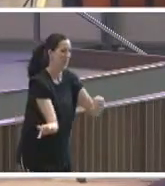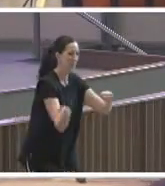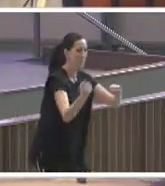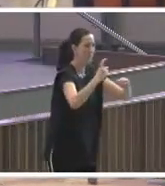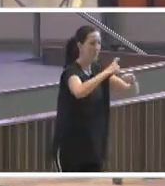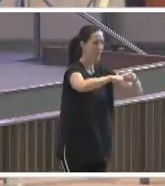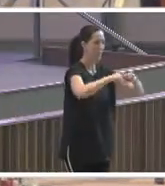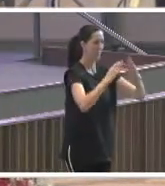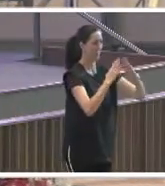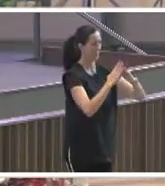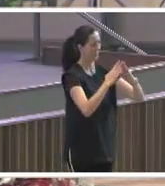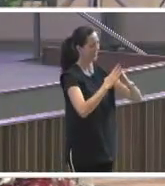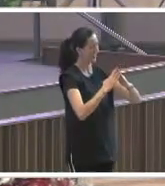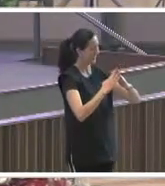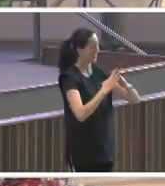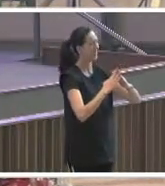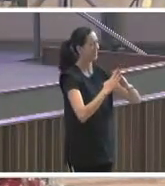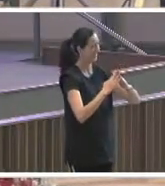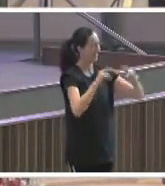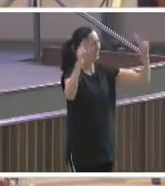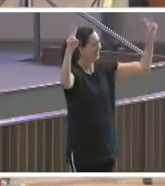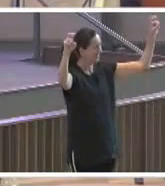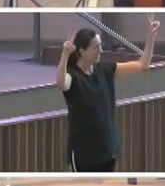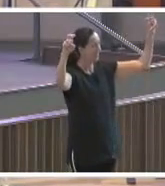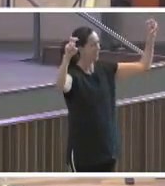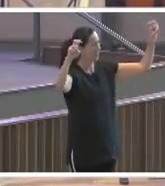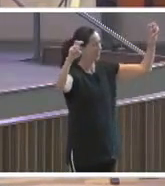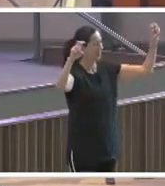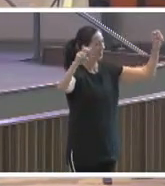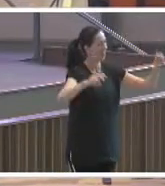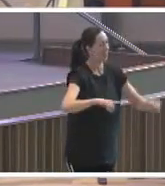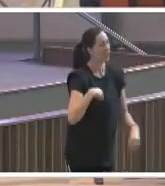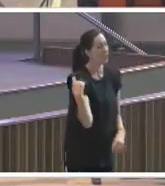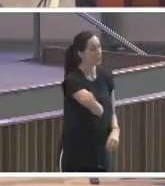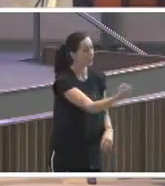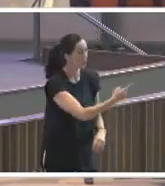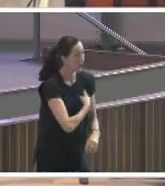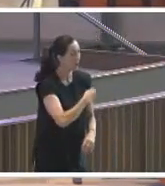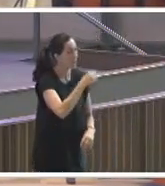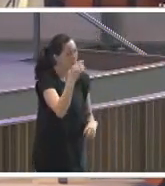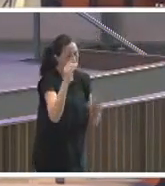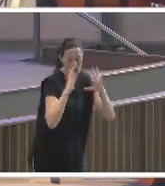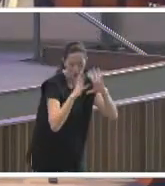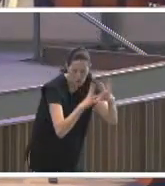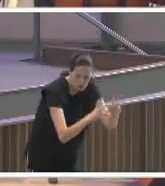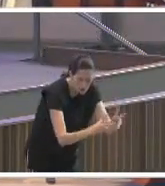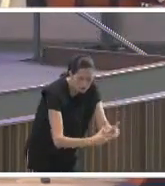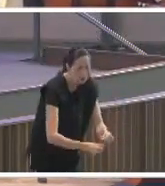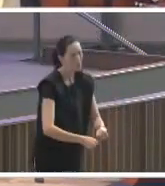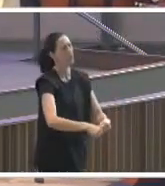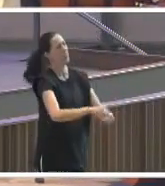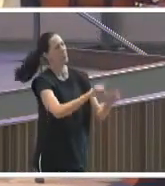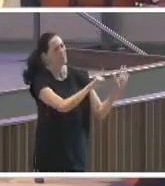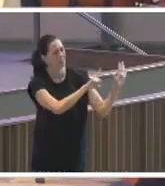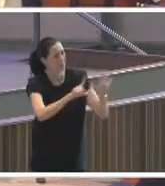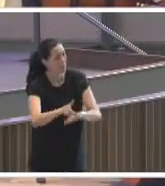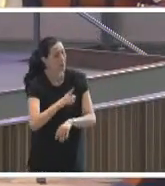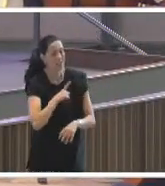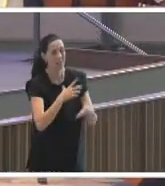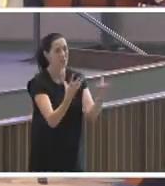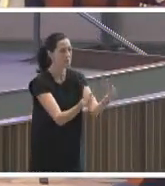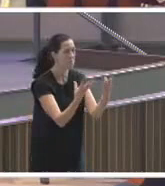você não imagina o poder da oração. Deus o fez sacerdote